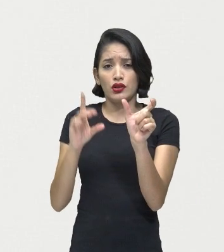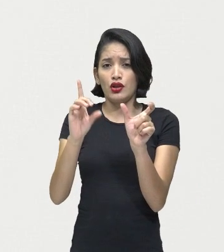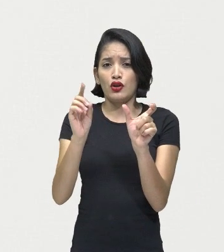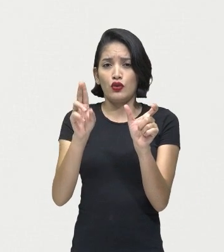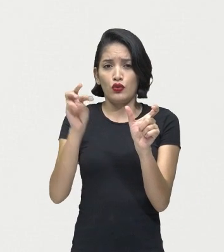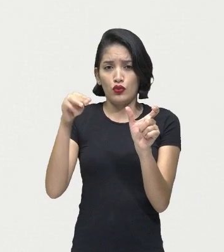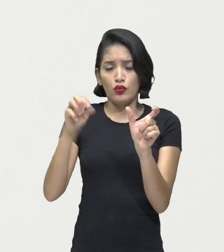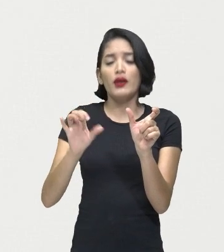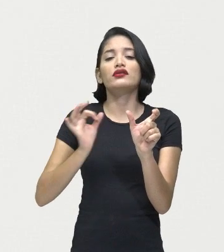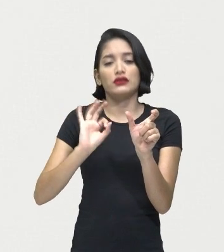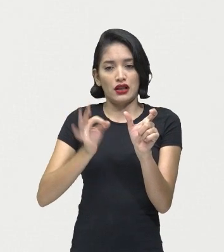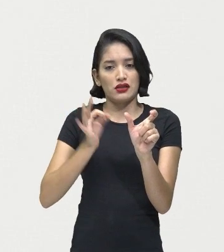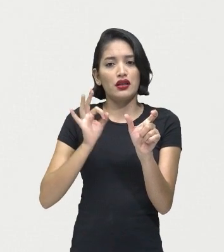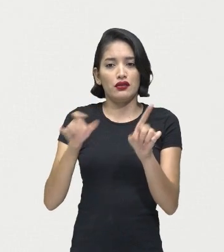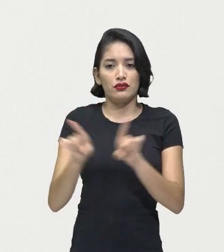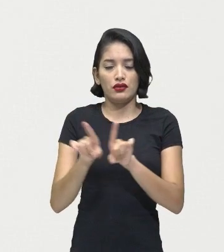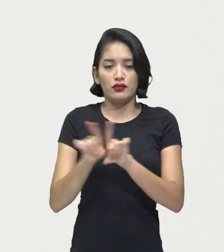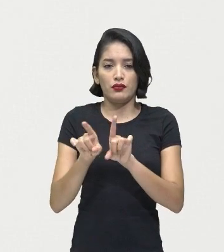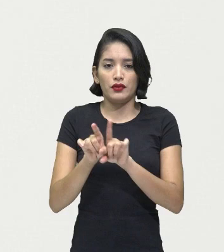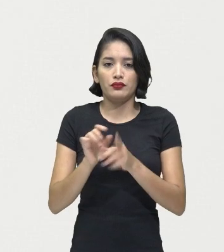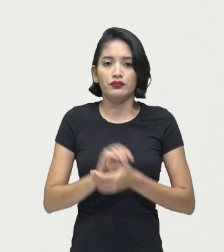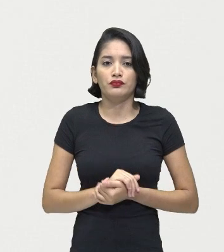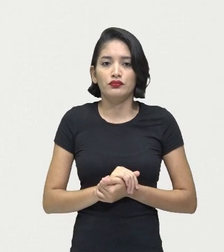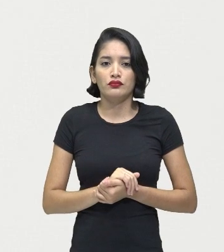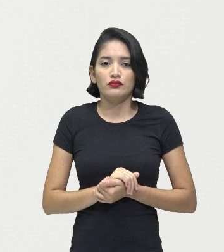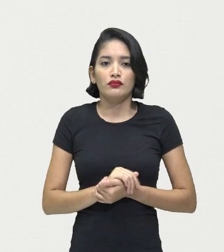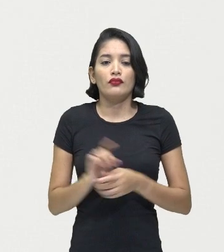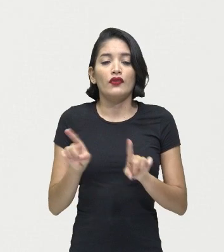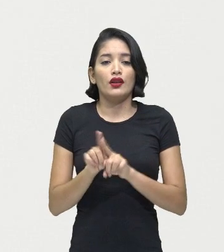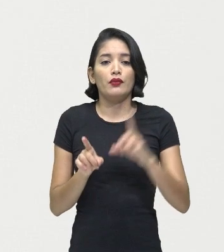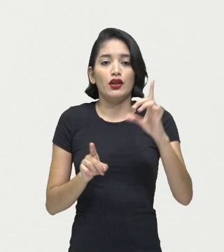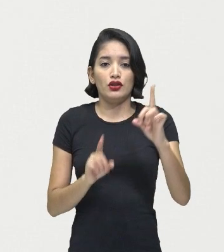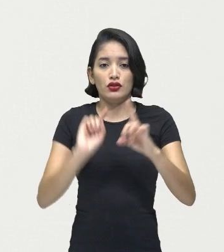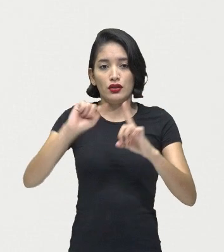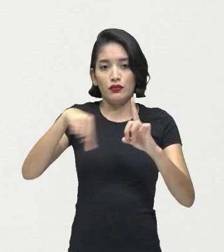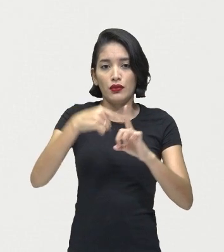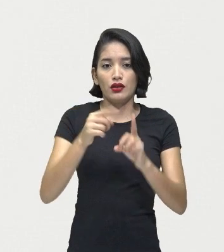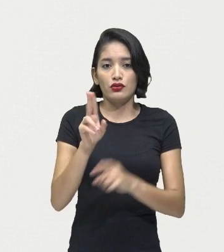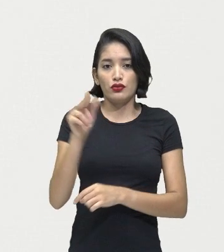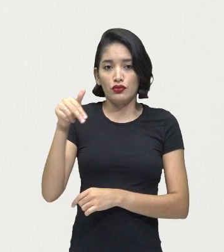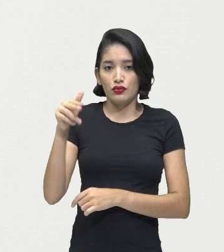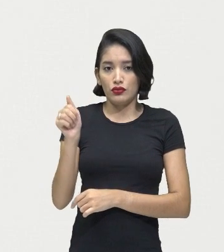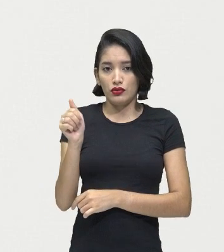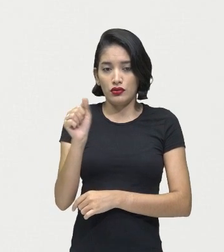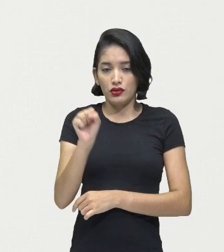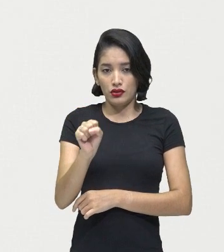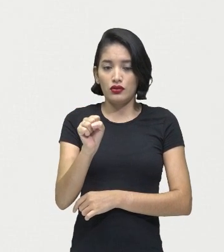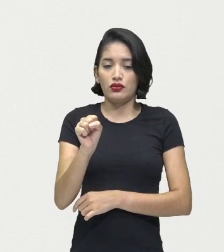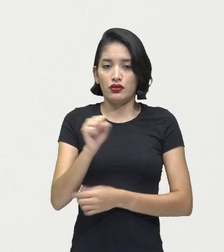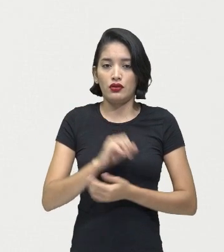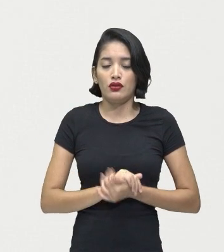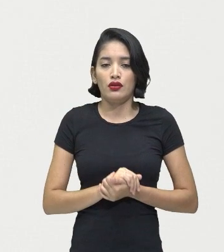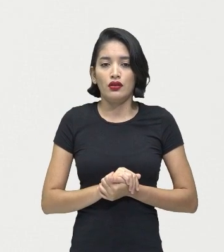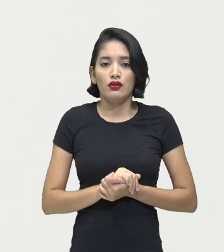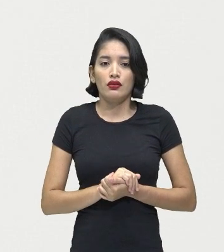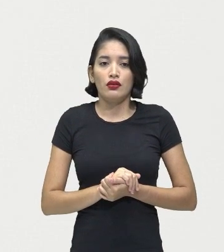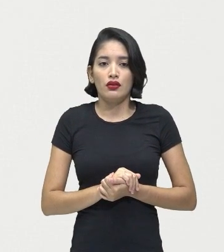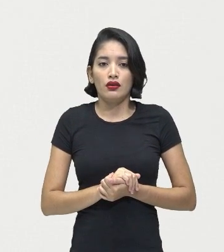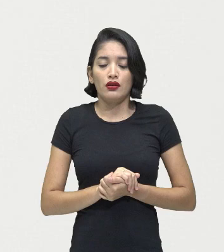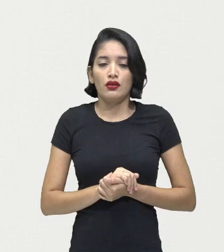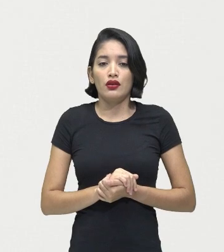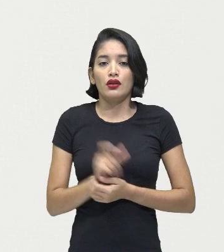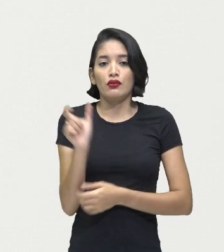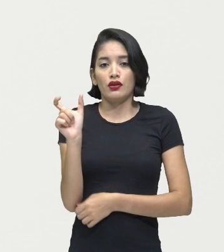está correta, tá? De uns, que formam dumas, no plural, no caso, né? O de mais umas, que